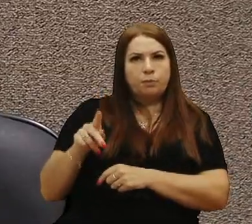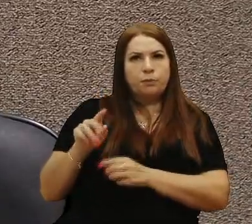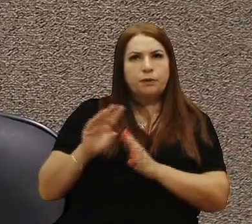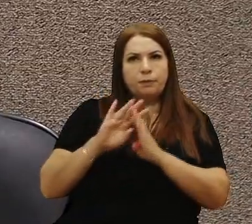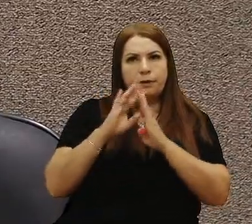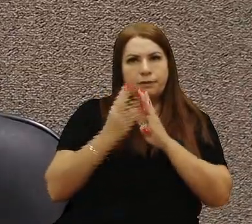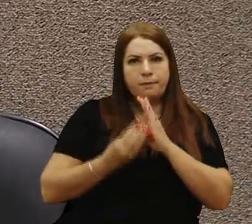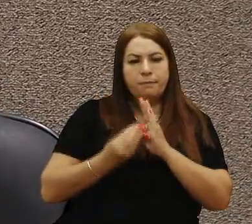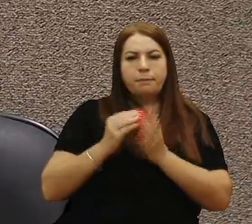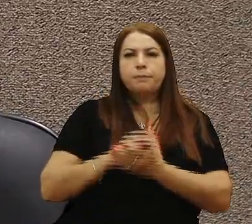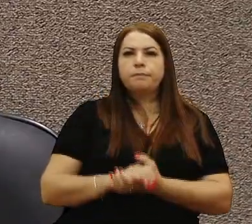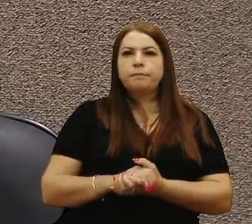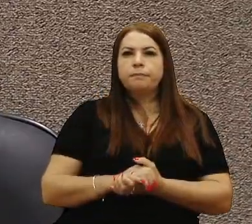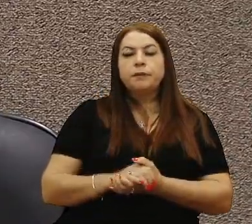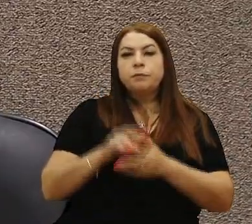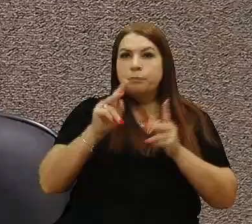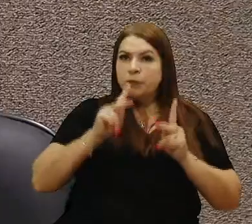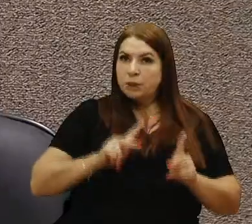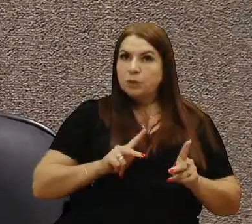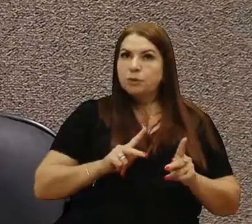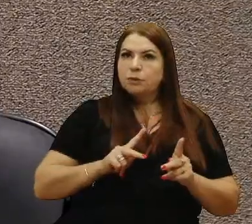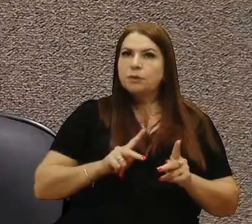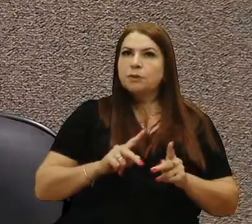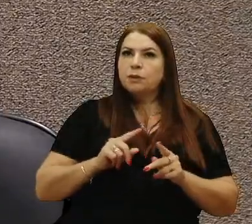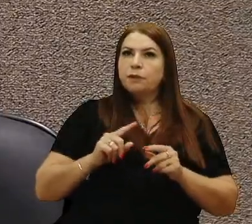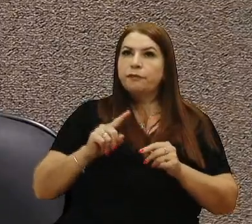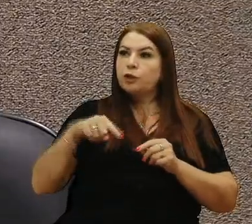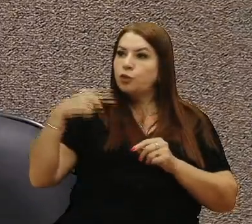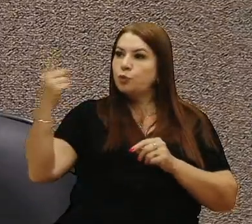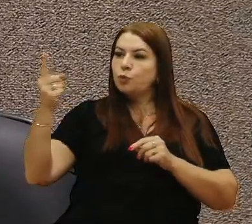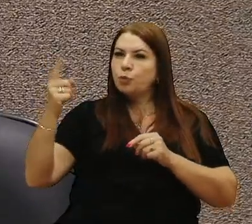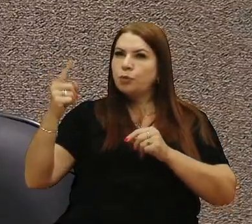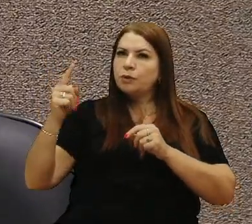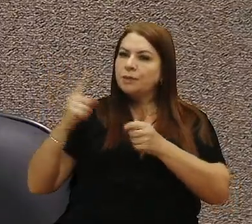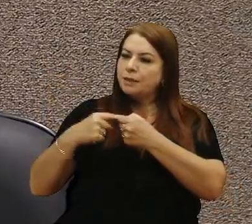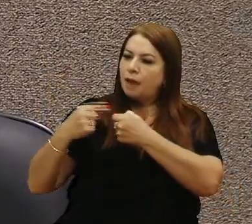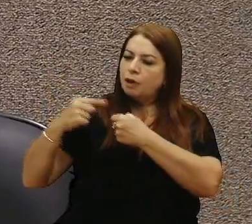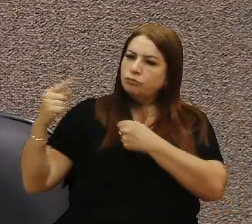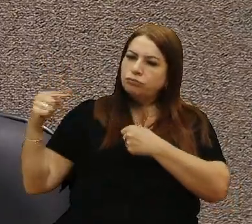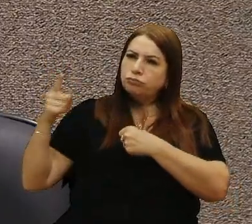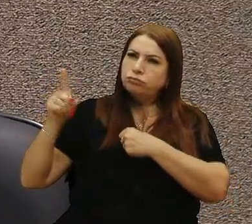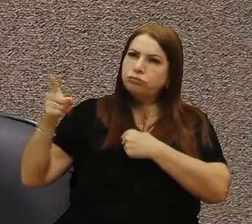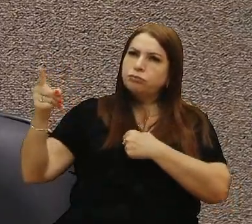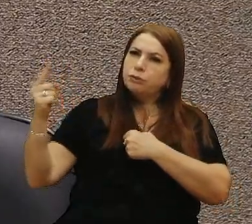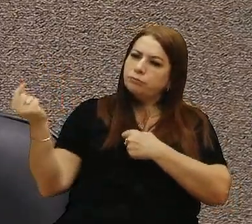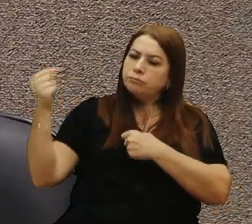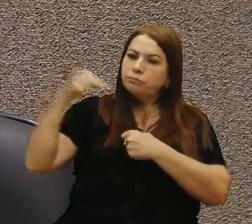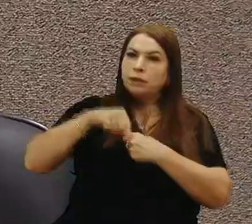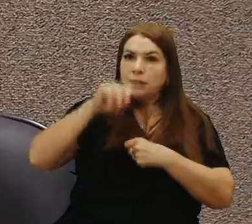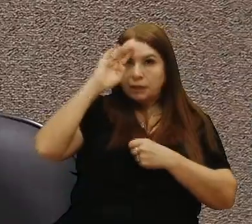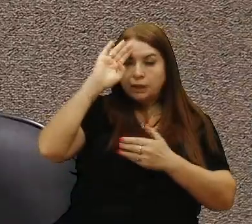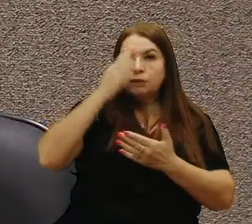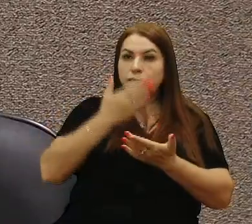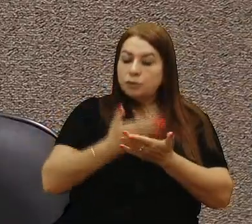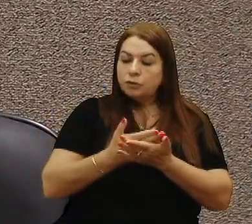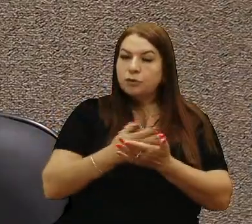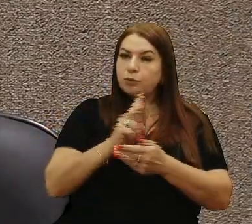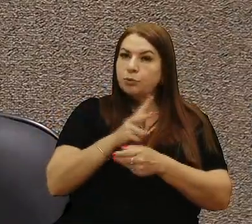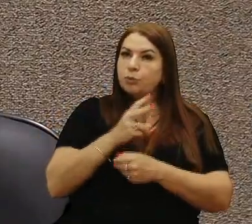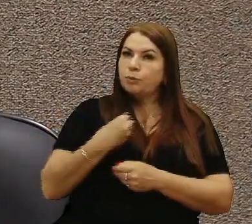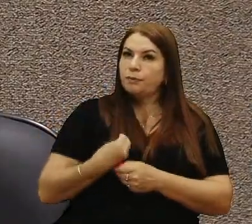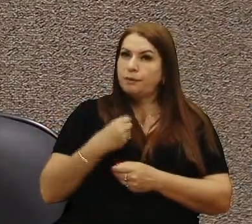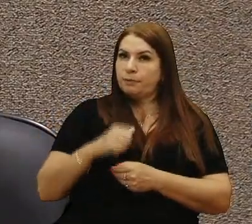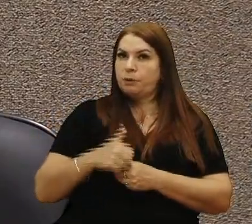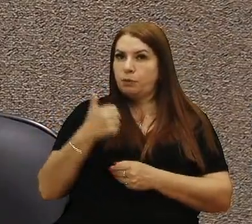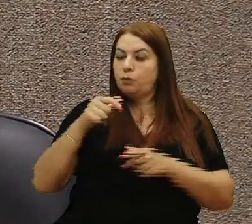SAMAI, uma pessoa que veio de longe, quando jovem, acreditando em buscar uma vida